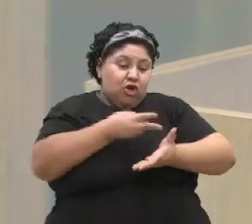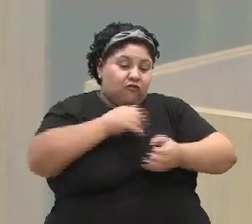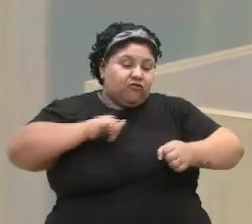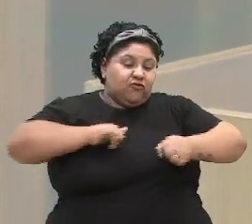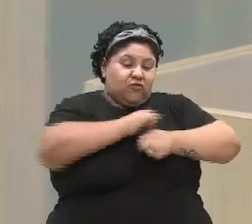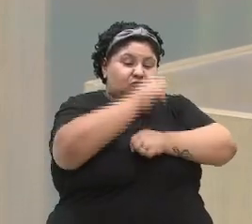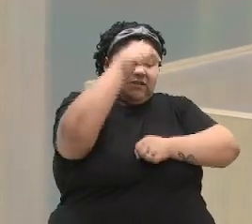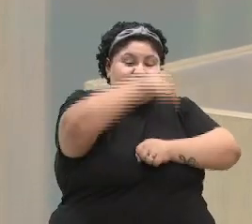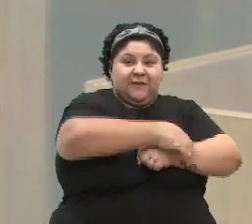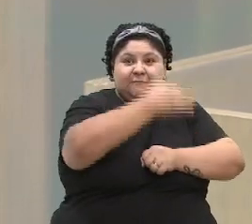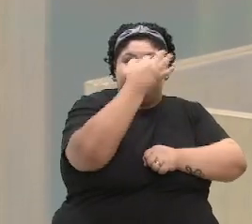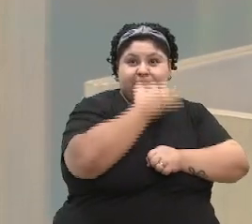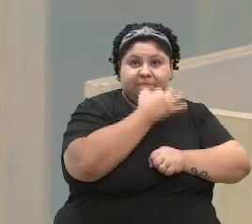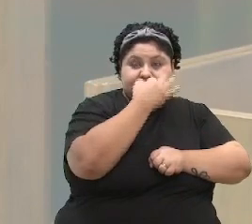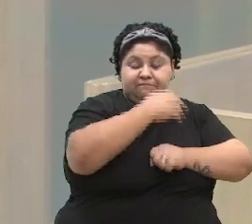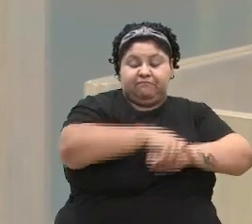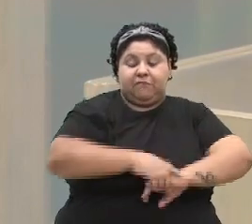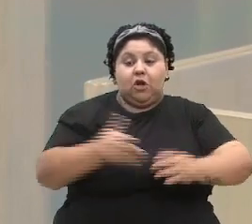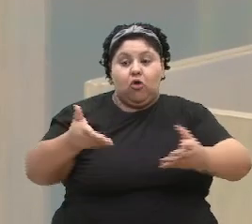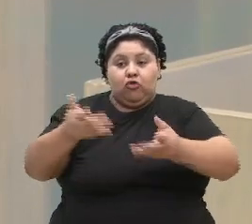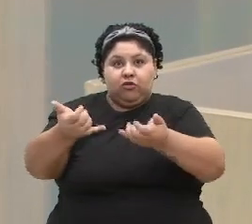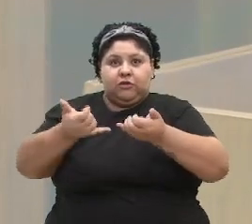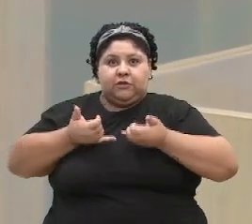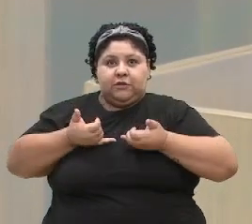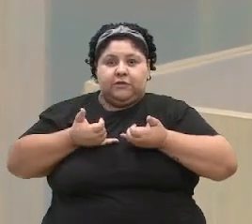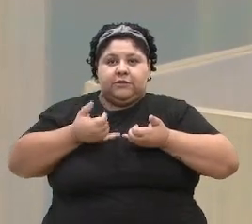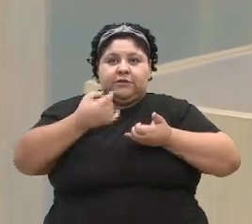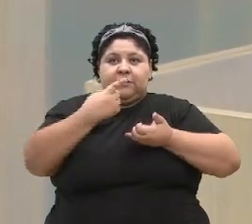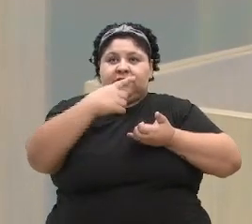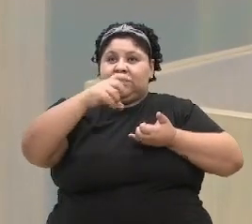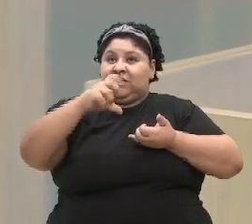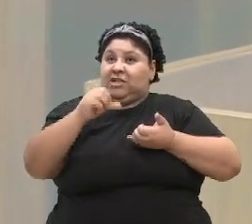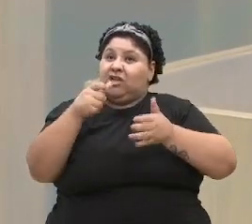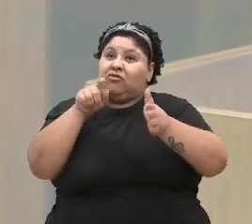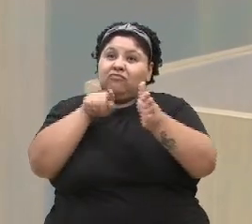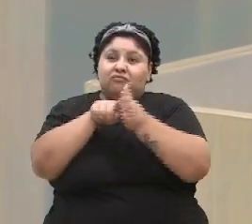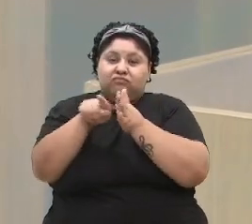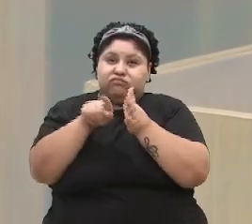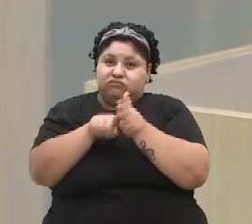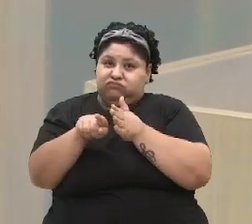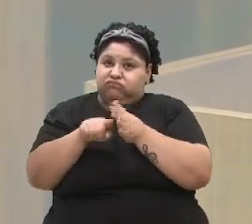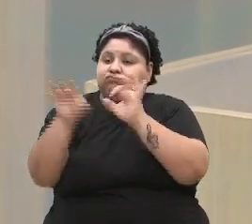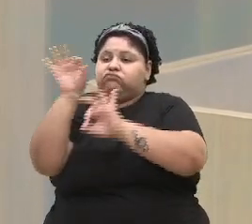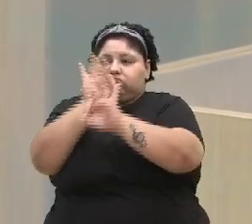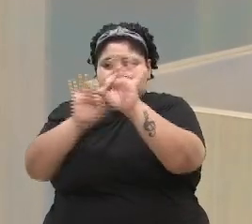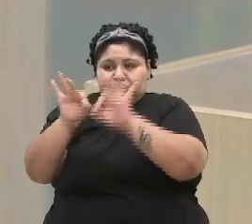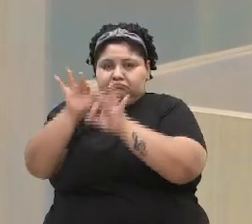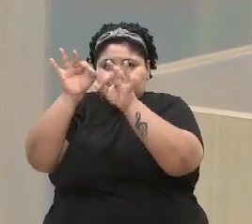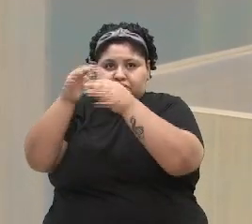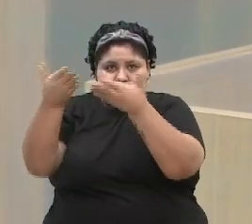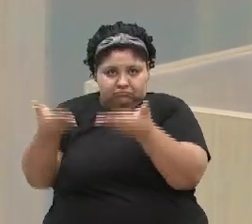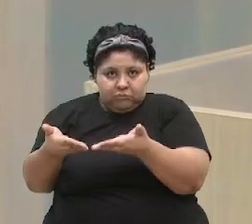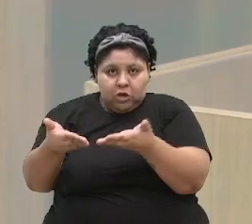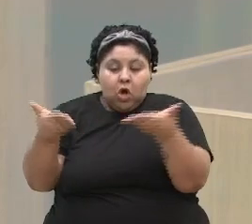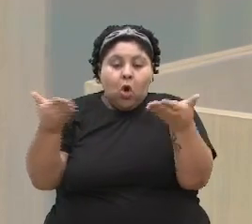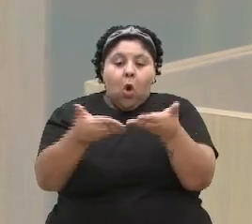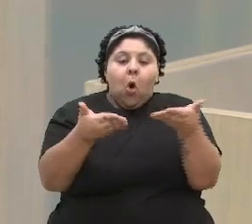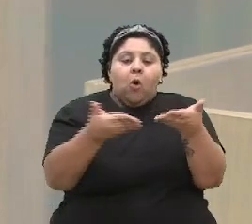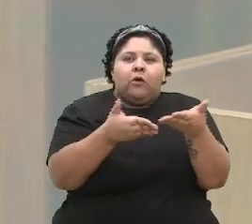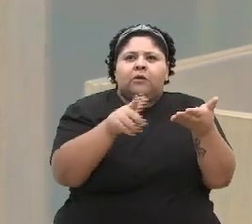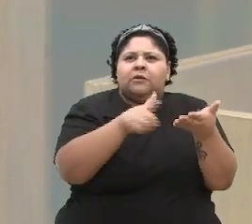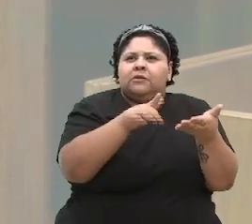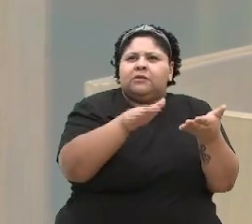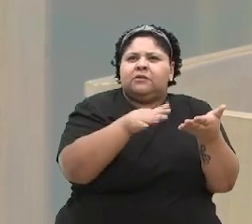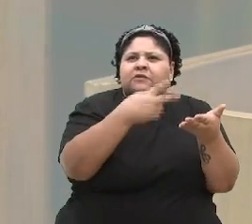Sul. Hoje a informação que nós temos, são 19 perguntas que foram muito bem elaboradas, que hoje nós temos em torno de